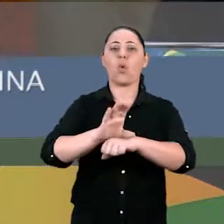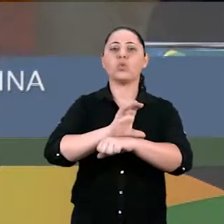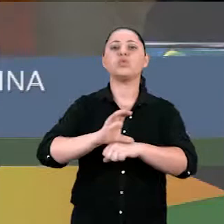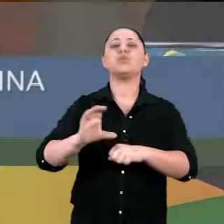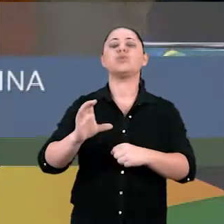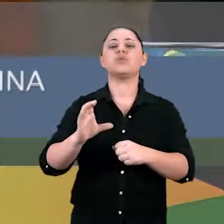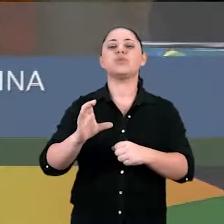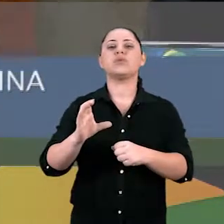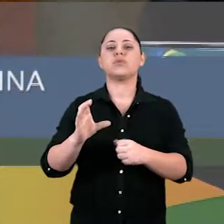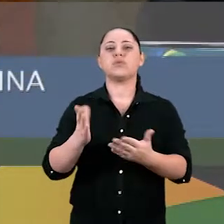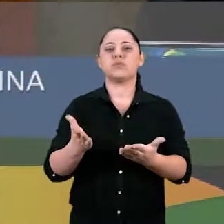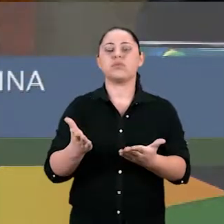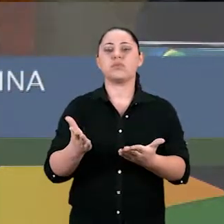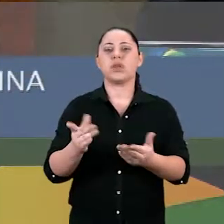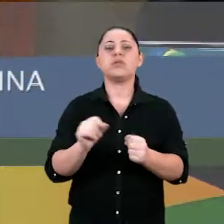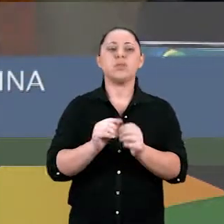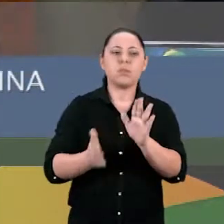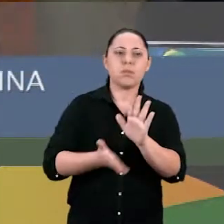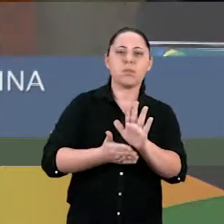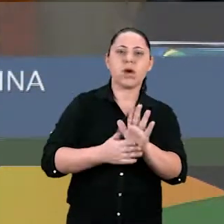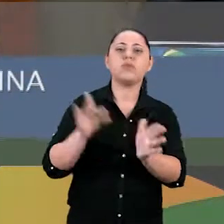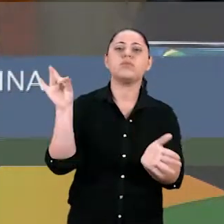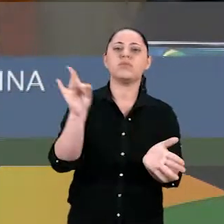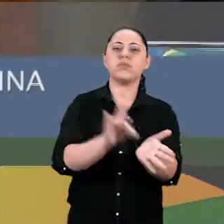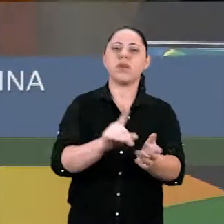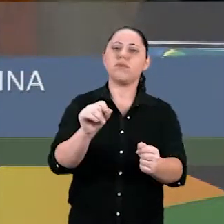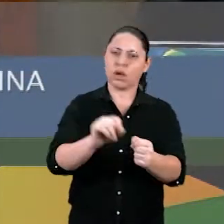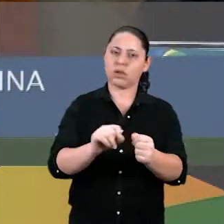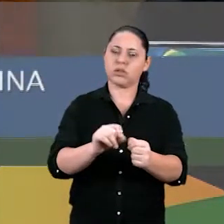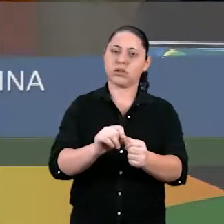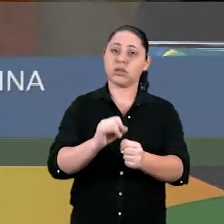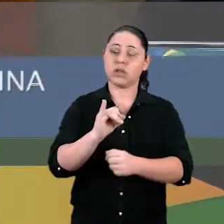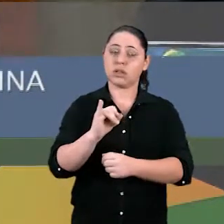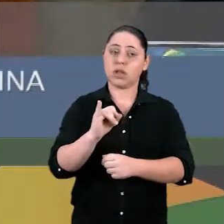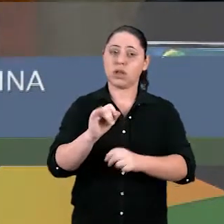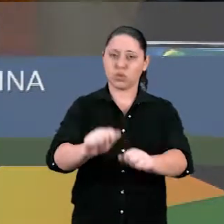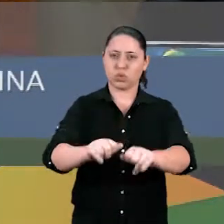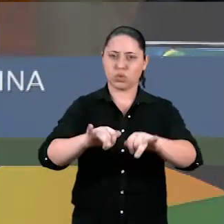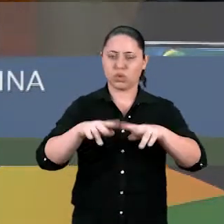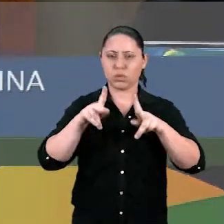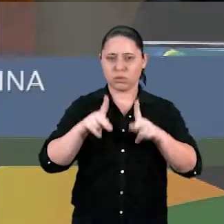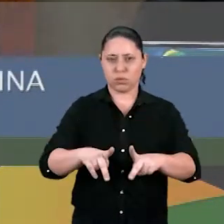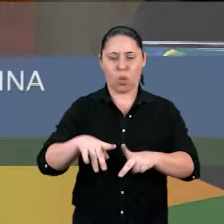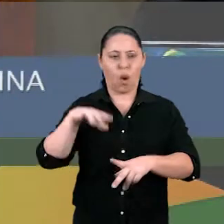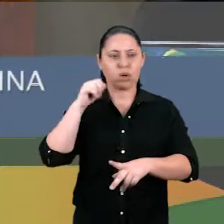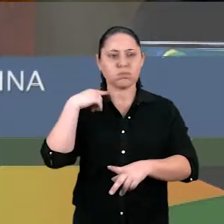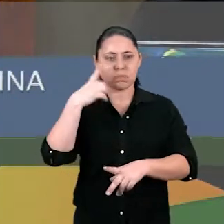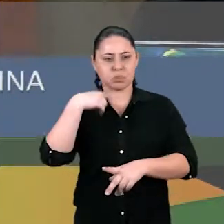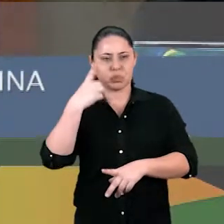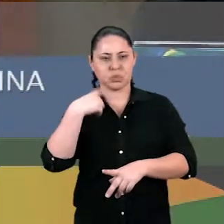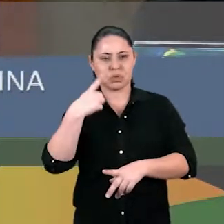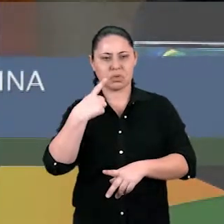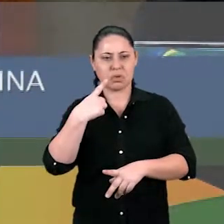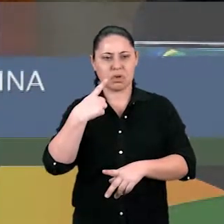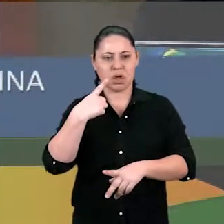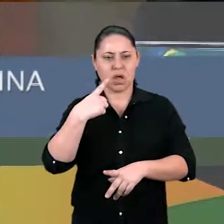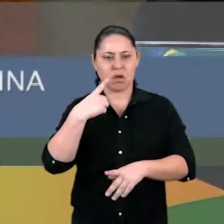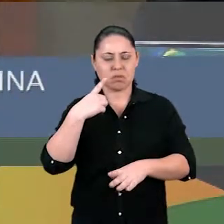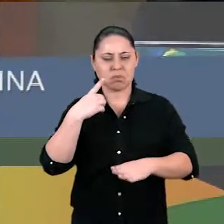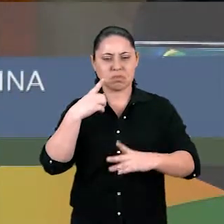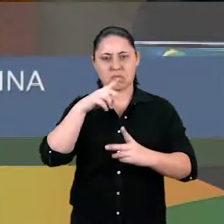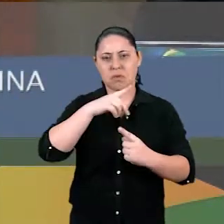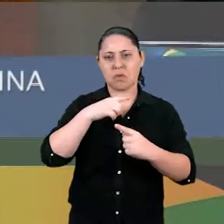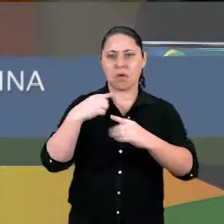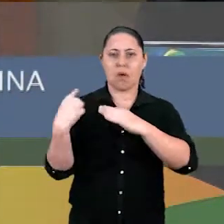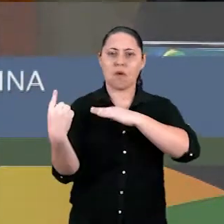nós temos que saber se elas cumprem, de fato, o seu papel. Se ouvir numa audiência pública o advogado que sustentará